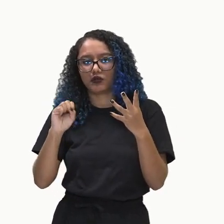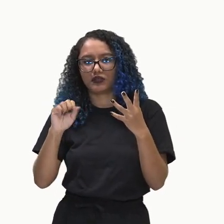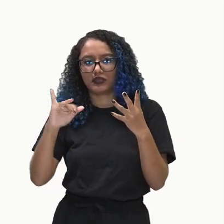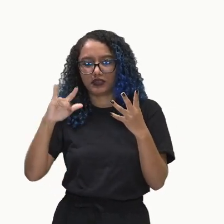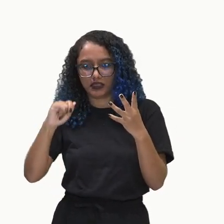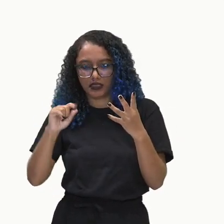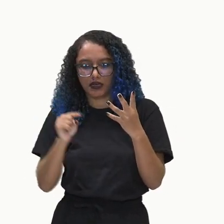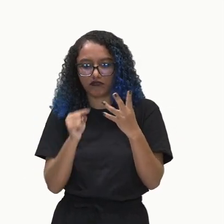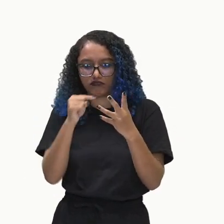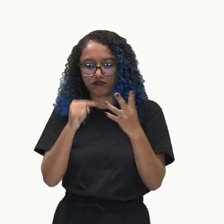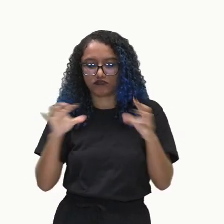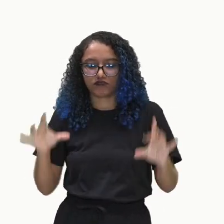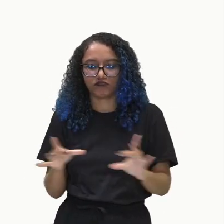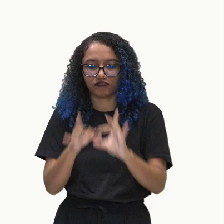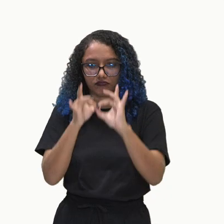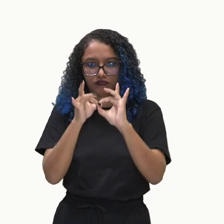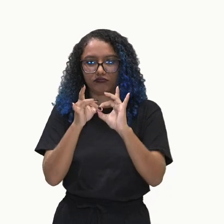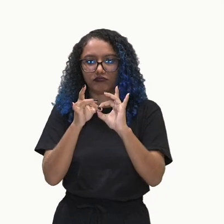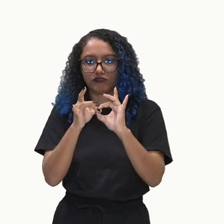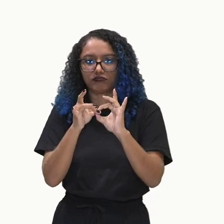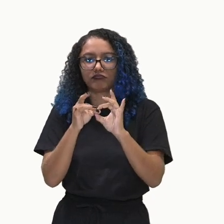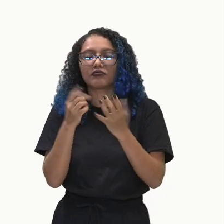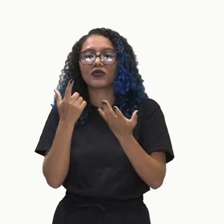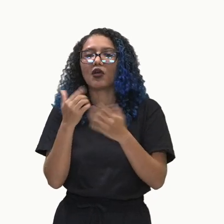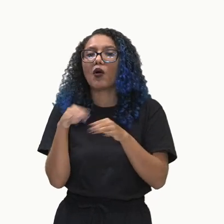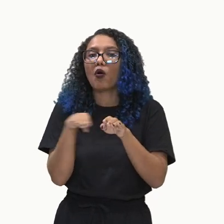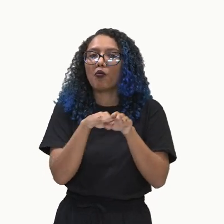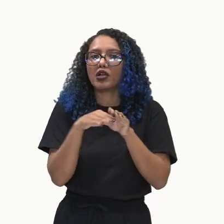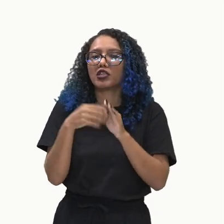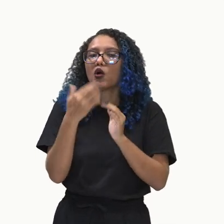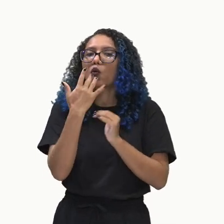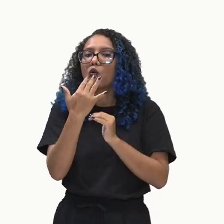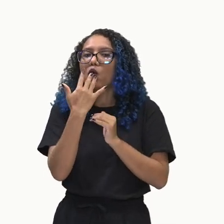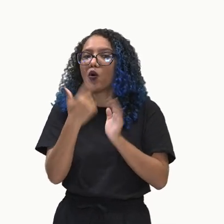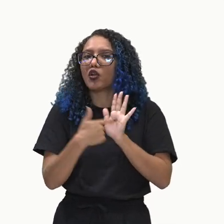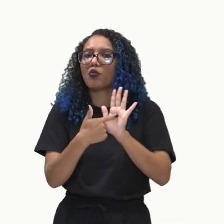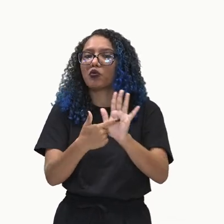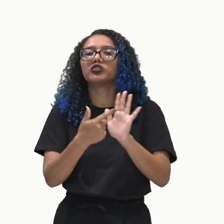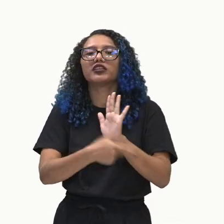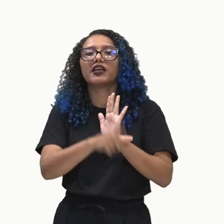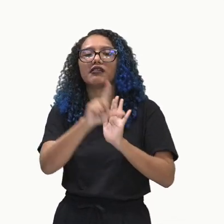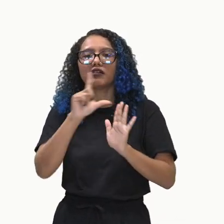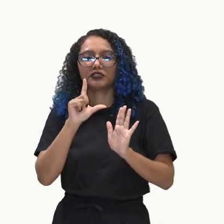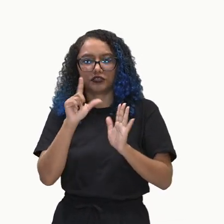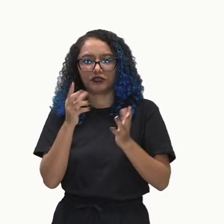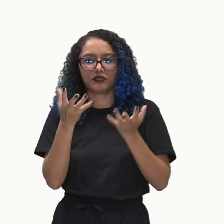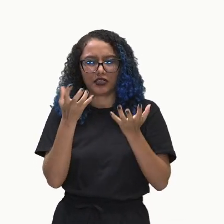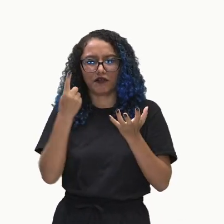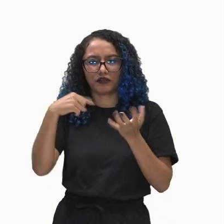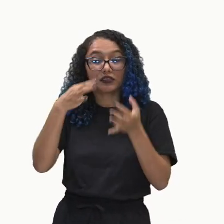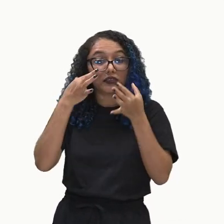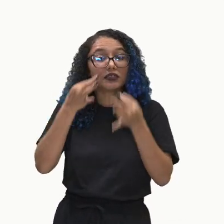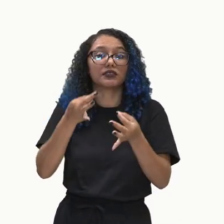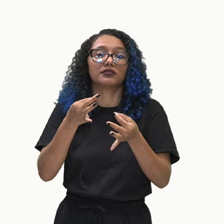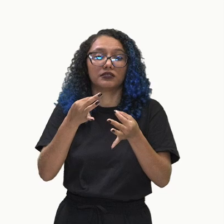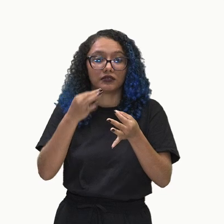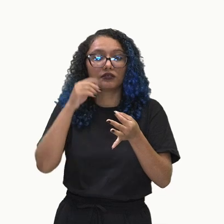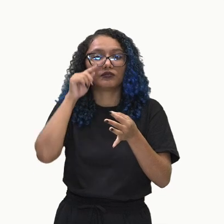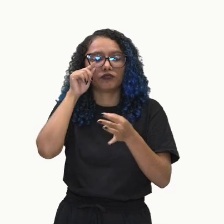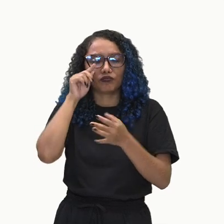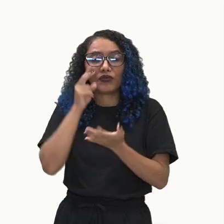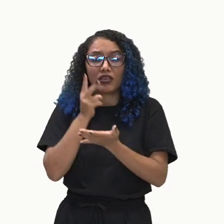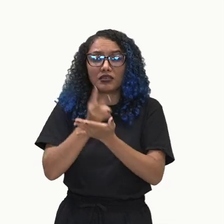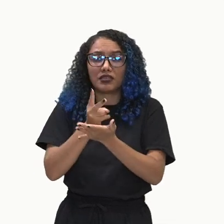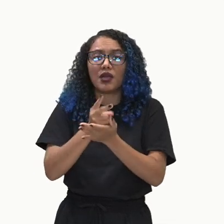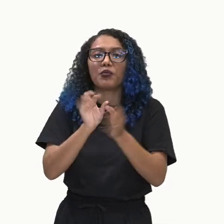essas estruturas padrões de cores que foi visualizado anteriormente que eu queria que vocês atentassem. Elas sempre vão se mostrar